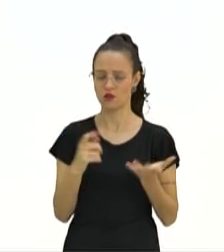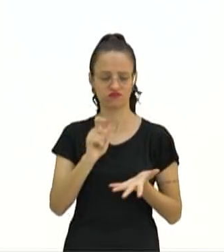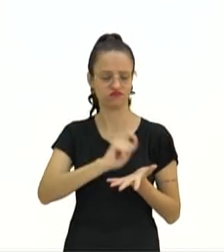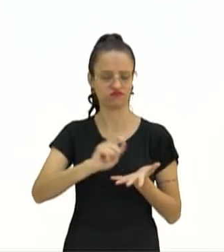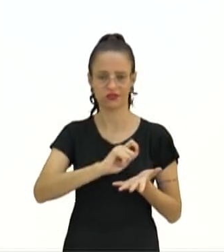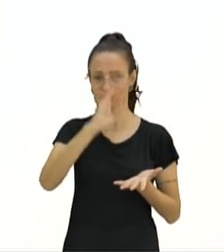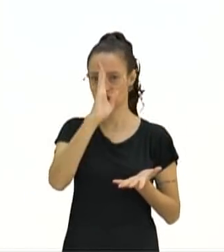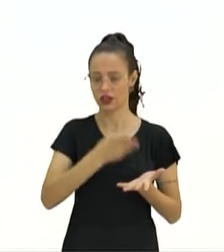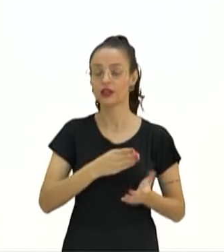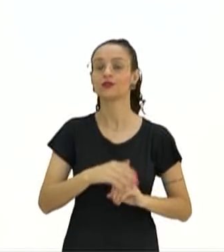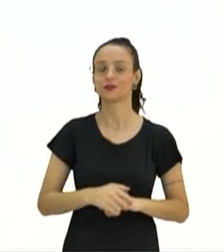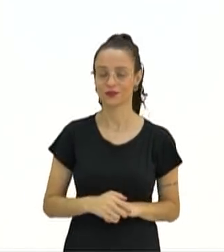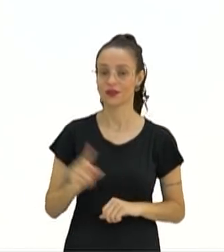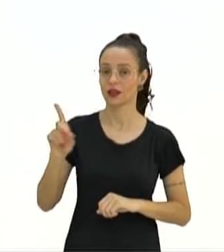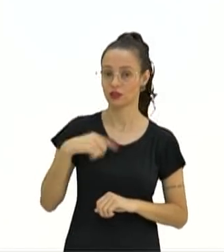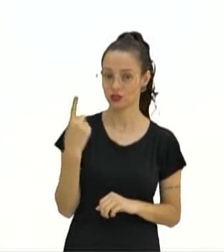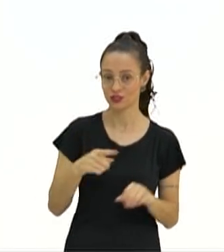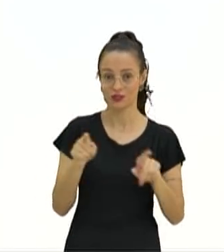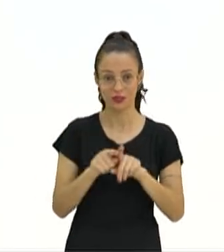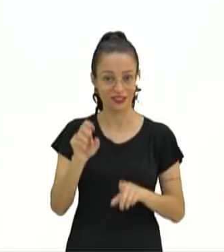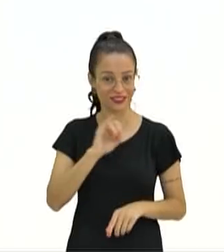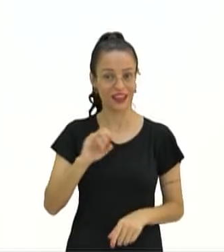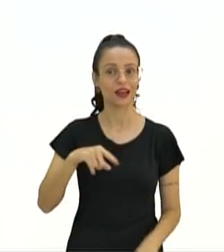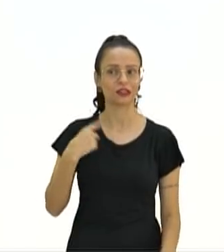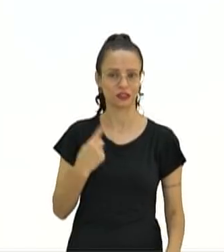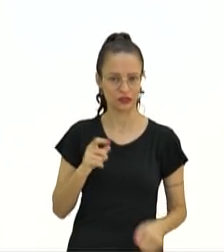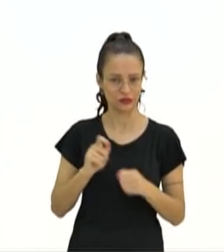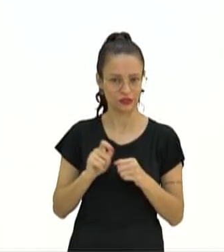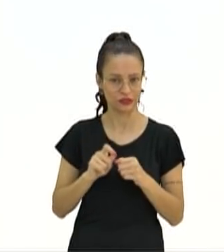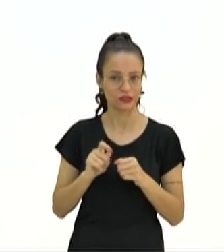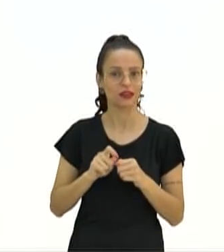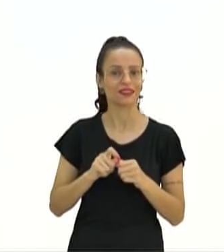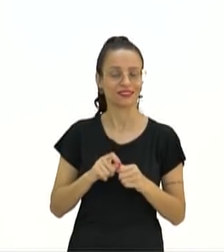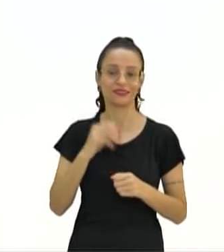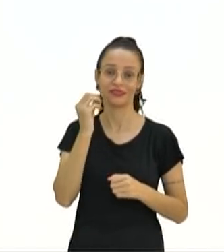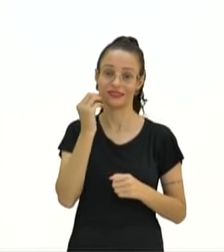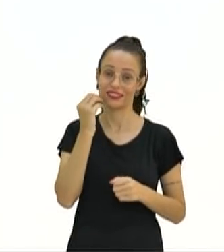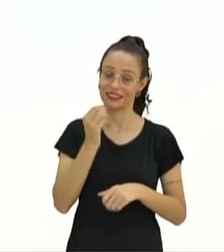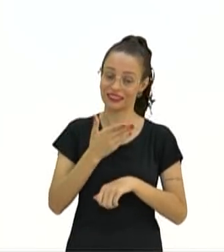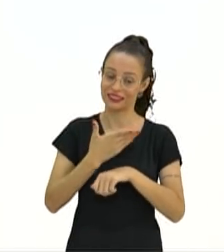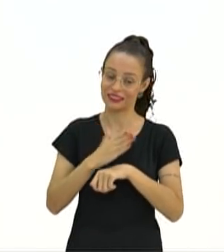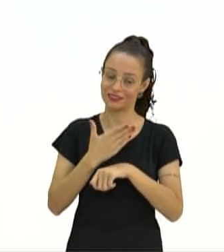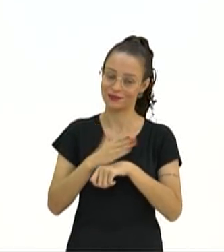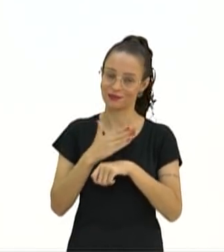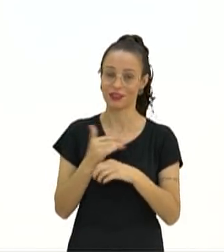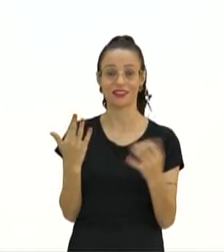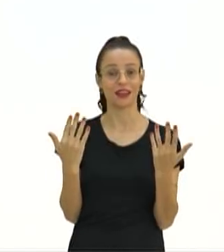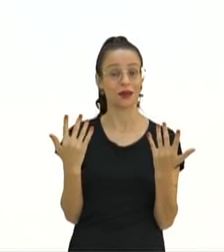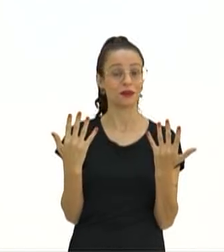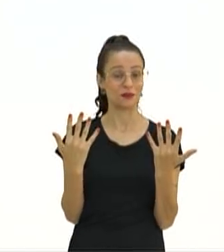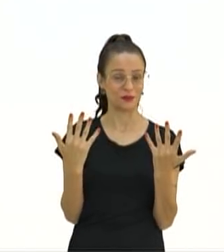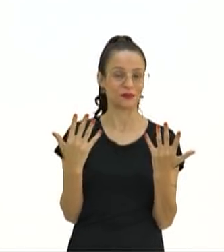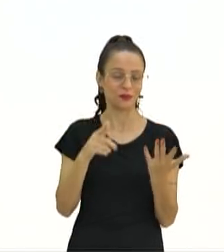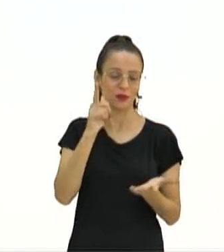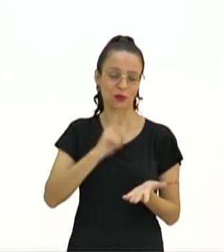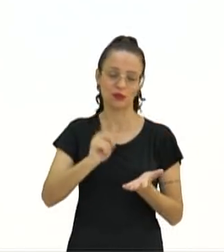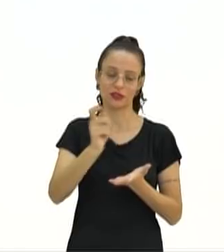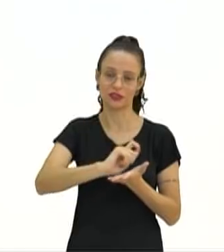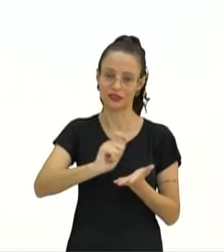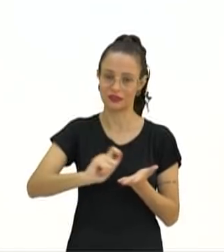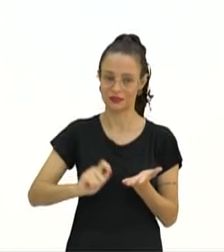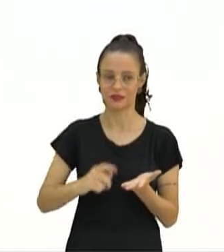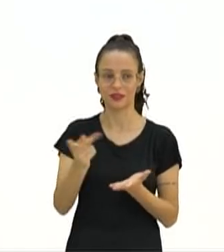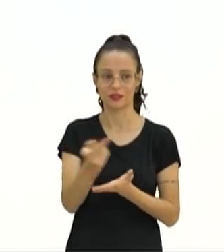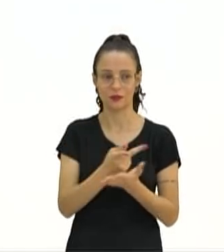tem. Então, a gente também, se a gente fosse fazer, a gente teria que testar essa habilidade aí na nossa mão, né, para produzir esse tipo de